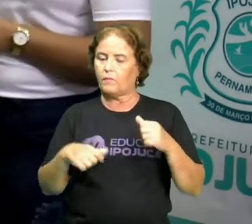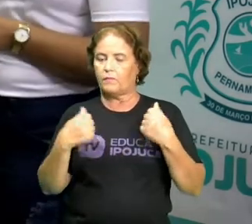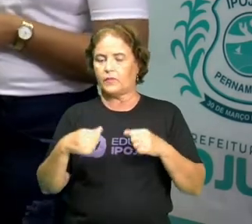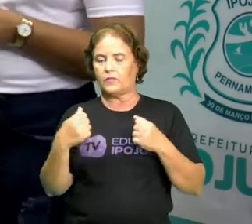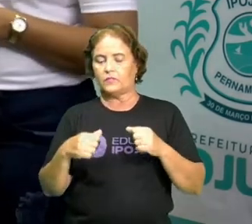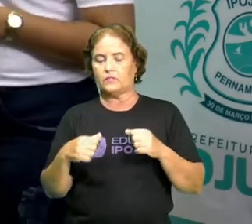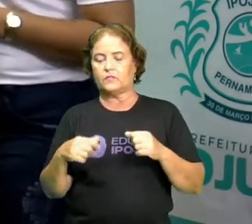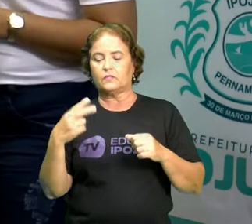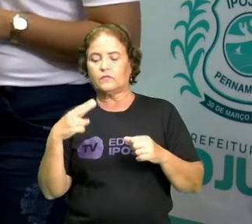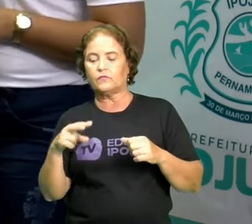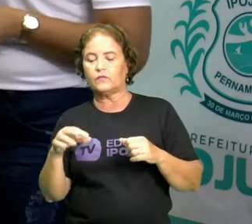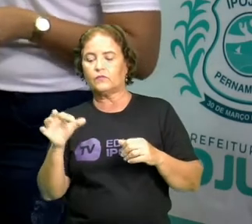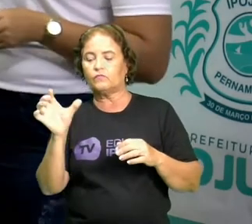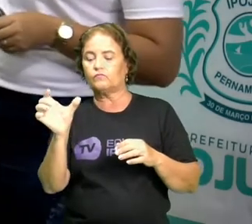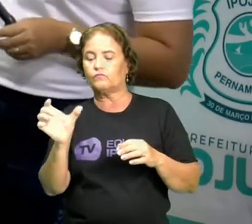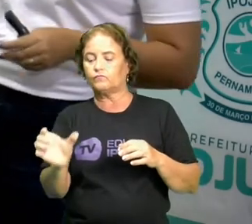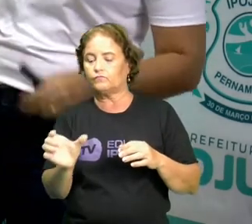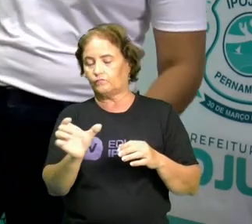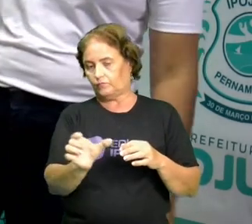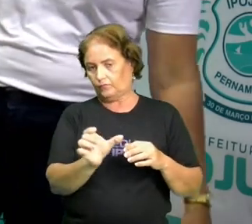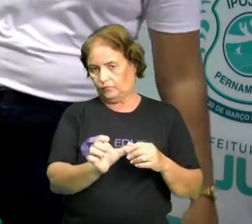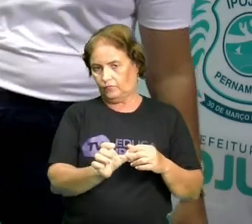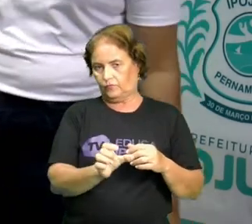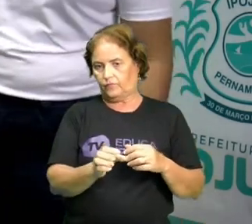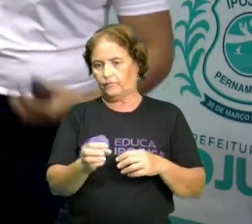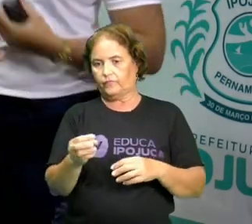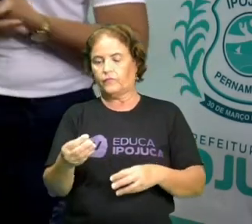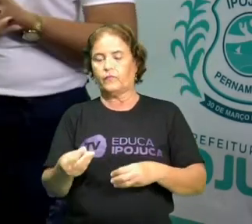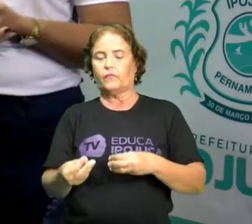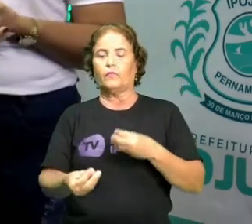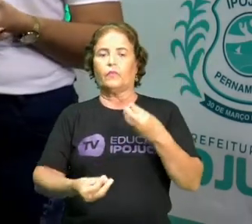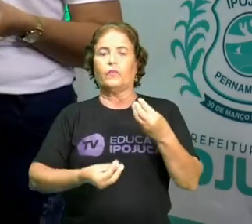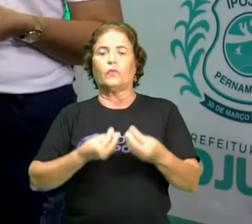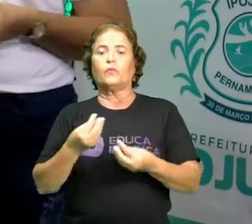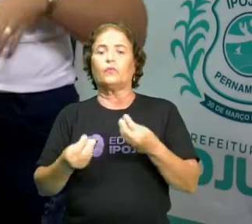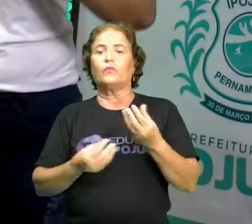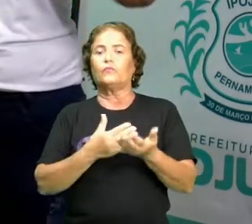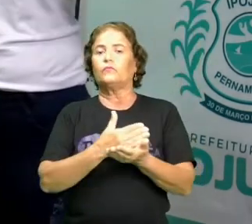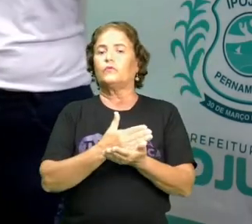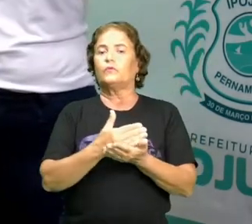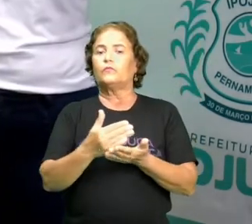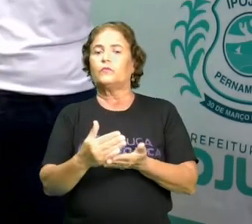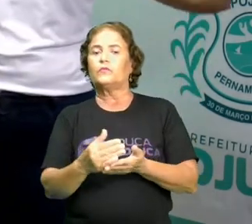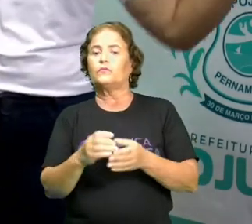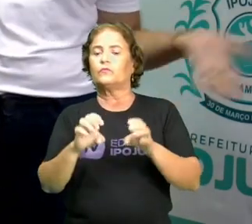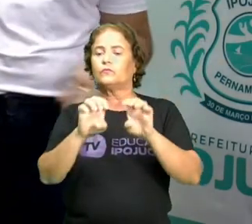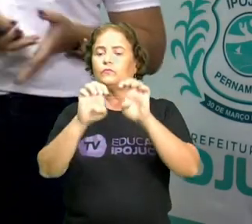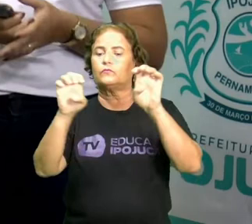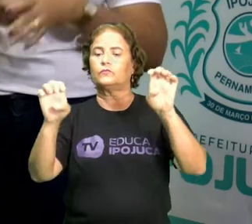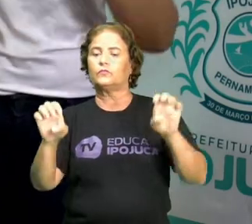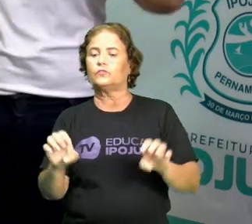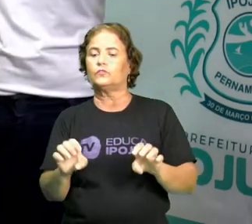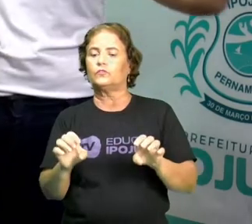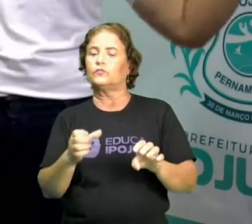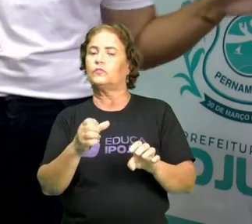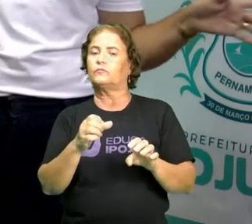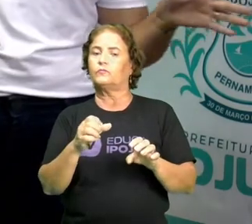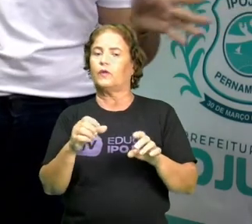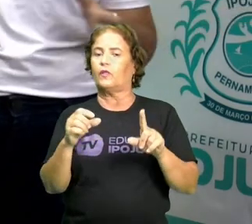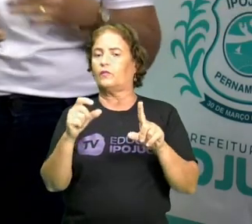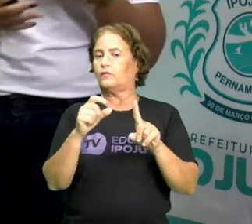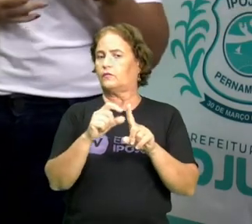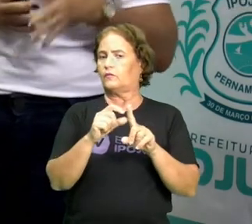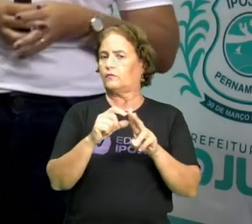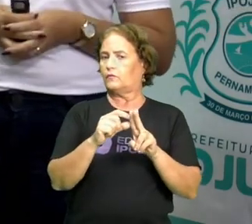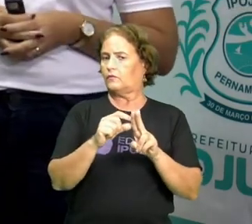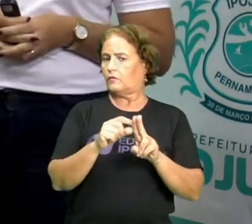disso. Como surgiu o sistema de numeração decimal? Será que o sistema de numeração decimal caiu assim?